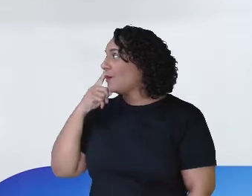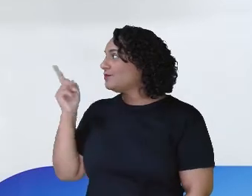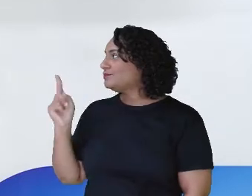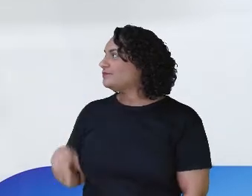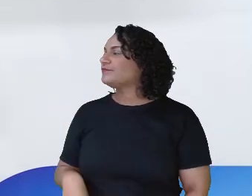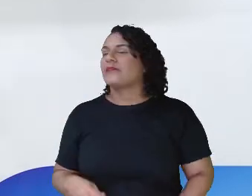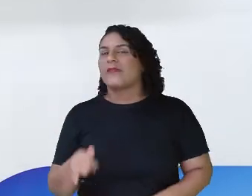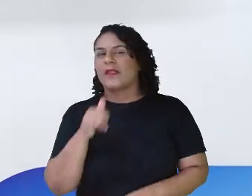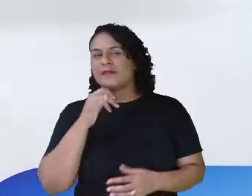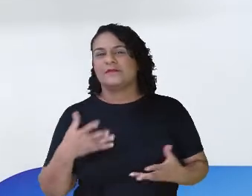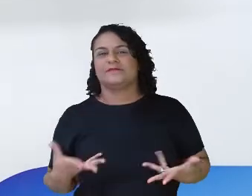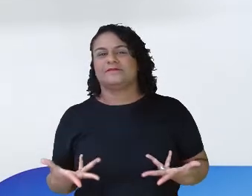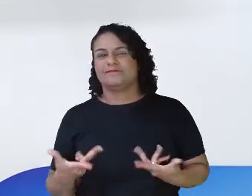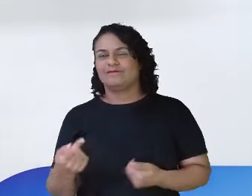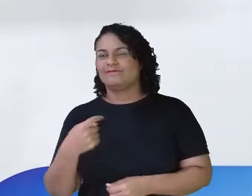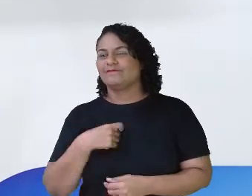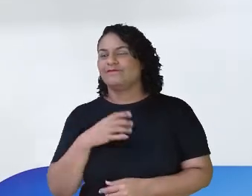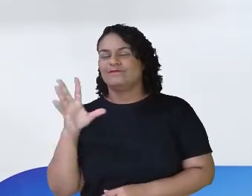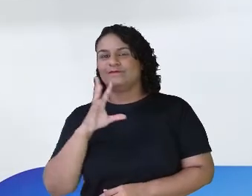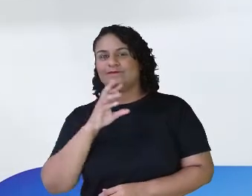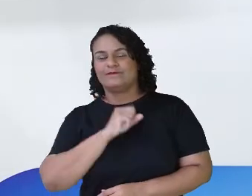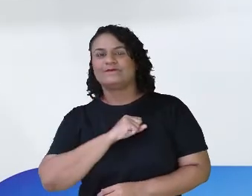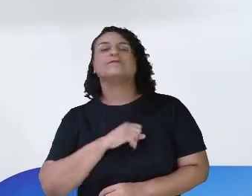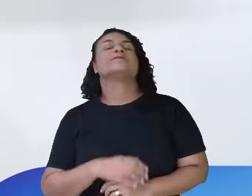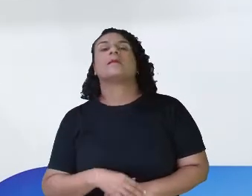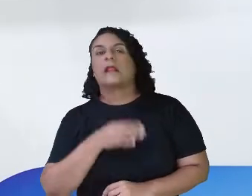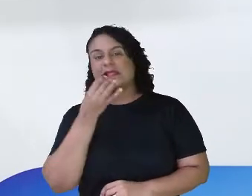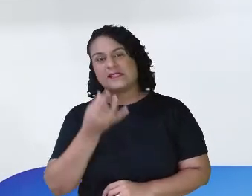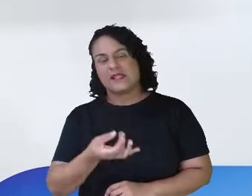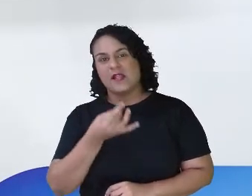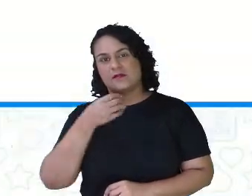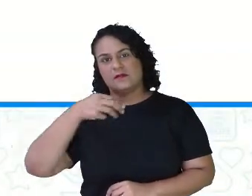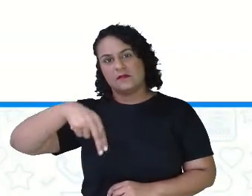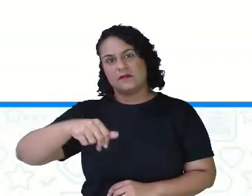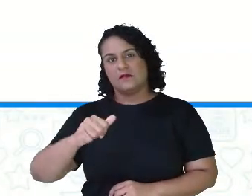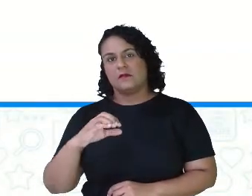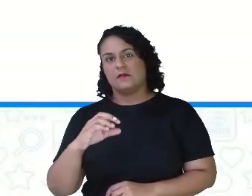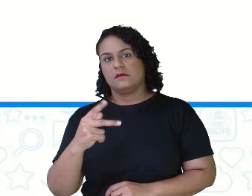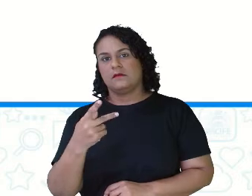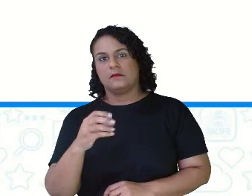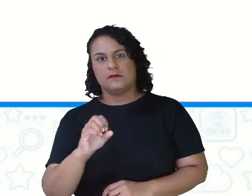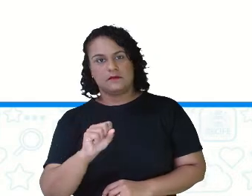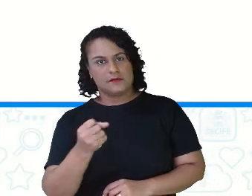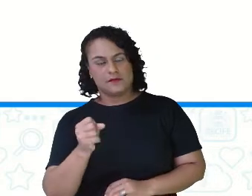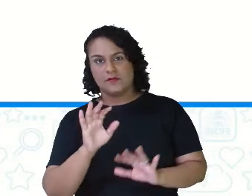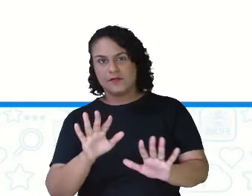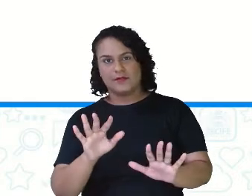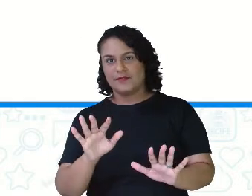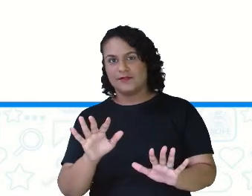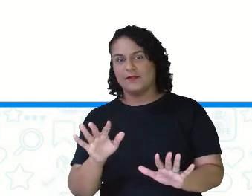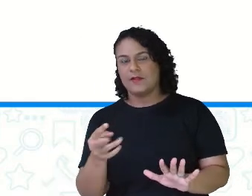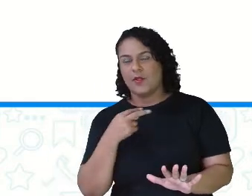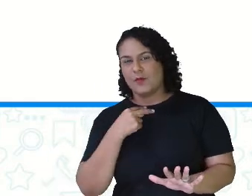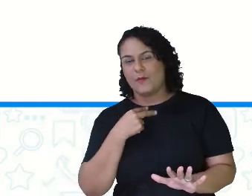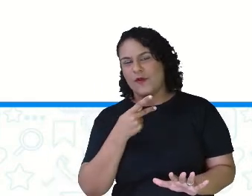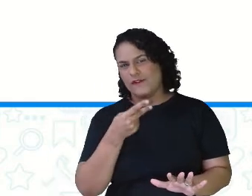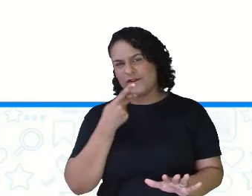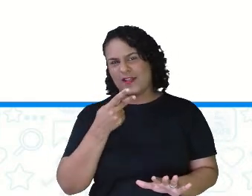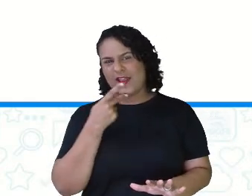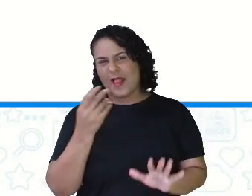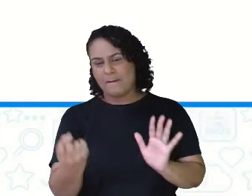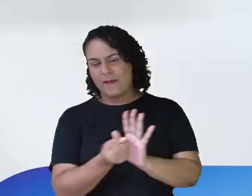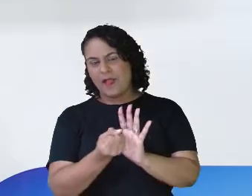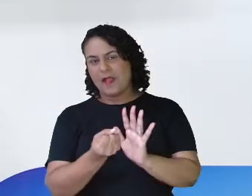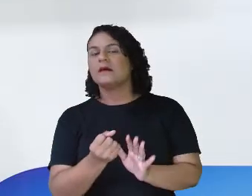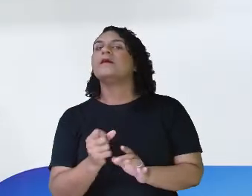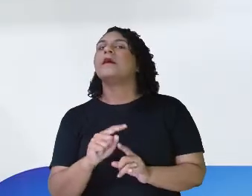maravilhoso, eu amo aqueles salgadinhos nachos, né? Que a gente chama, não posso falar a marca, né? Mas eu sei que